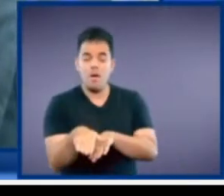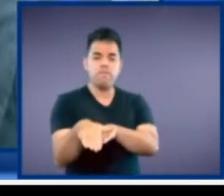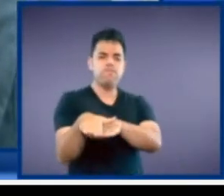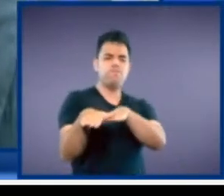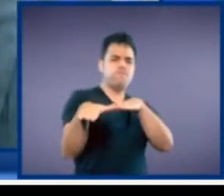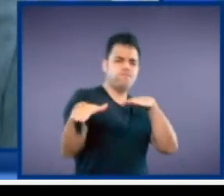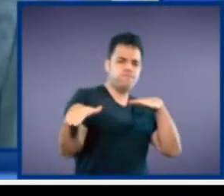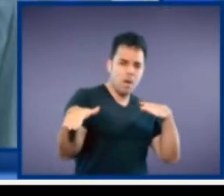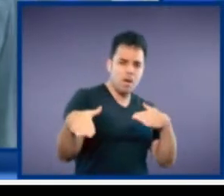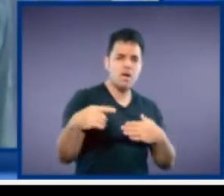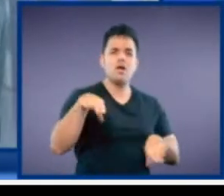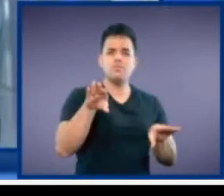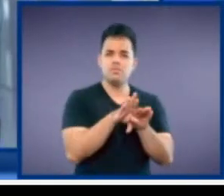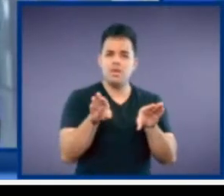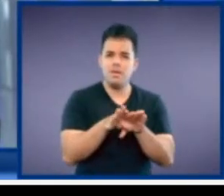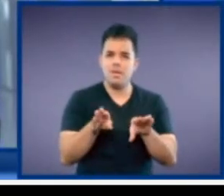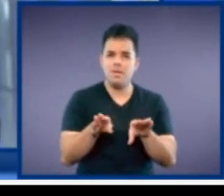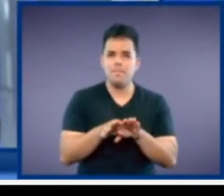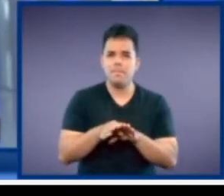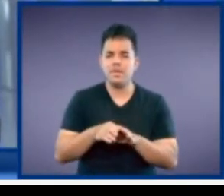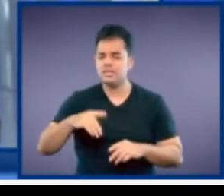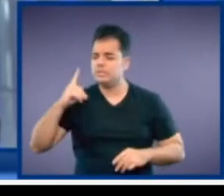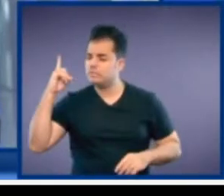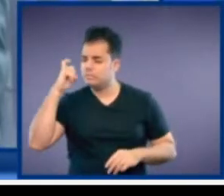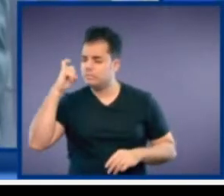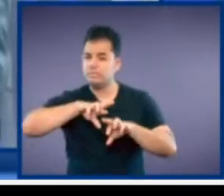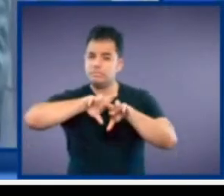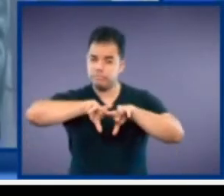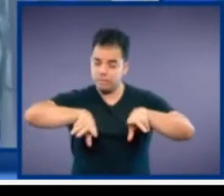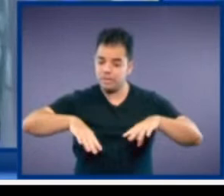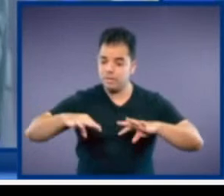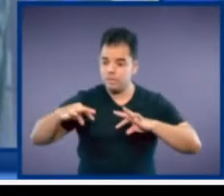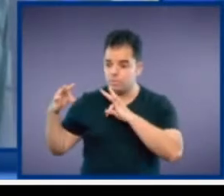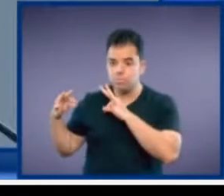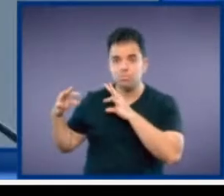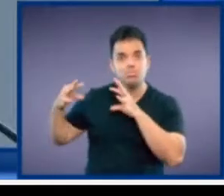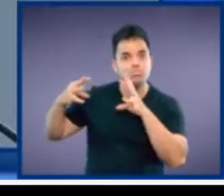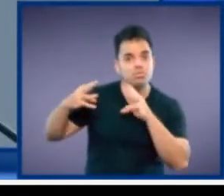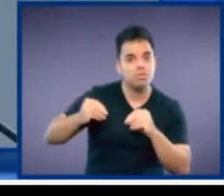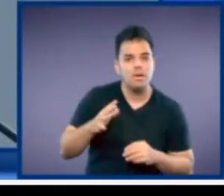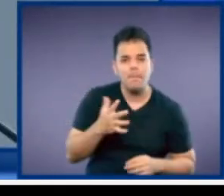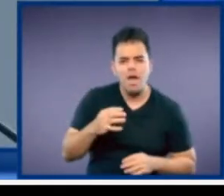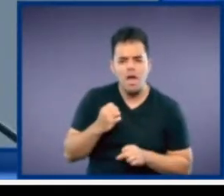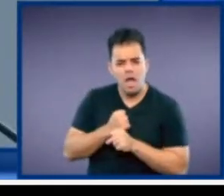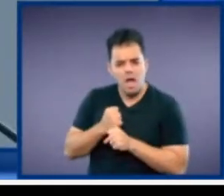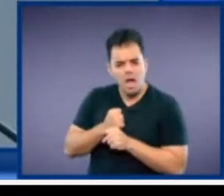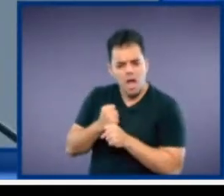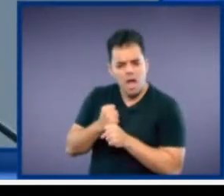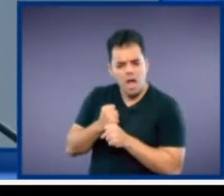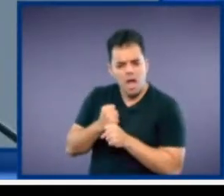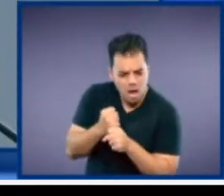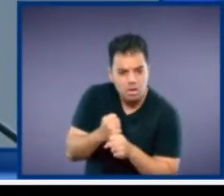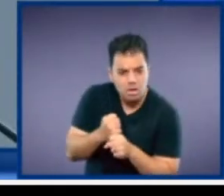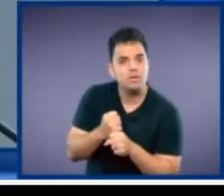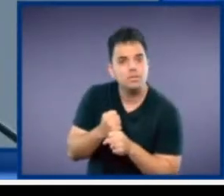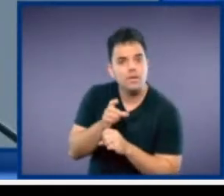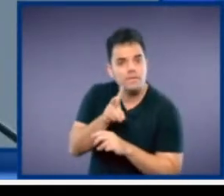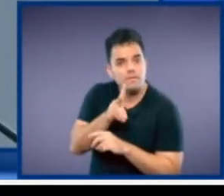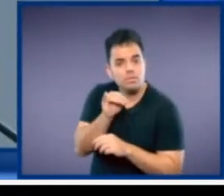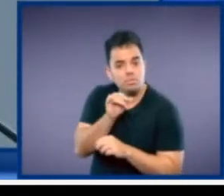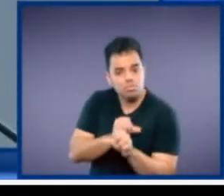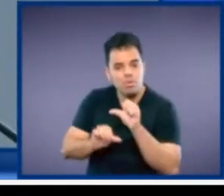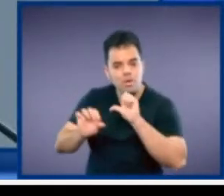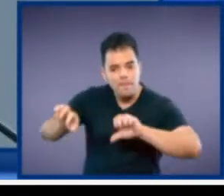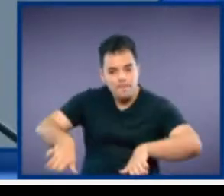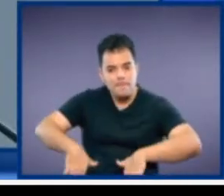com relação à morosidade, e tudo isso, dentro de alguns anos, com certeza, sofrerá uma melhoria